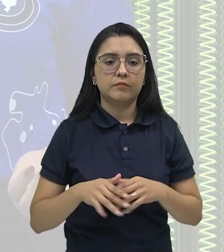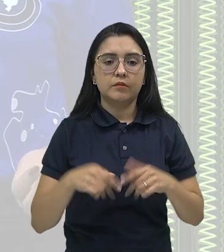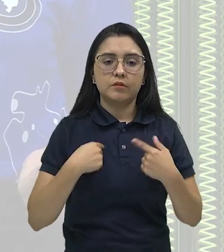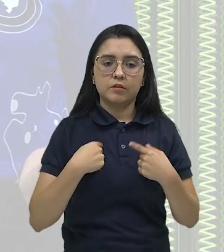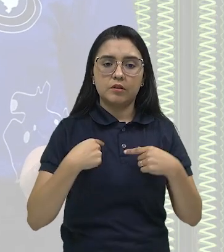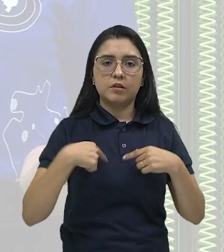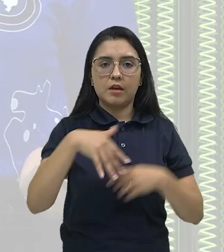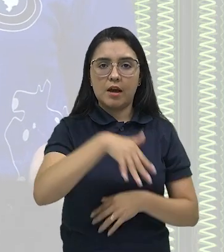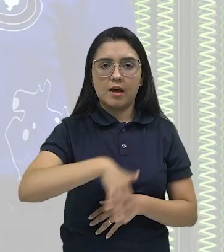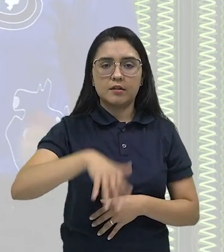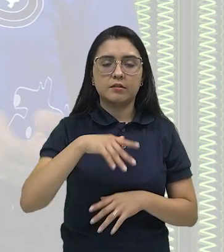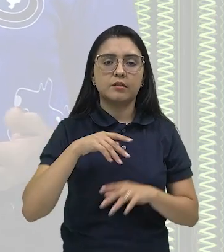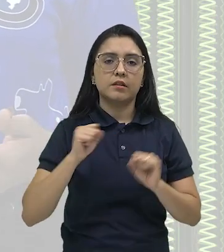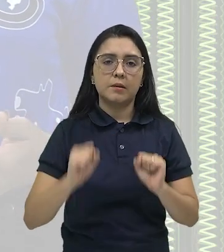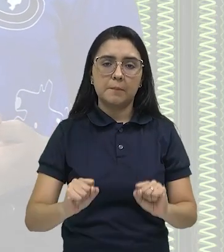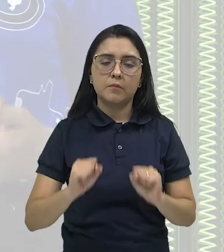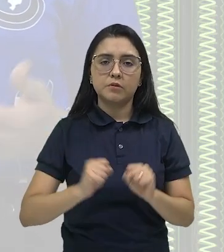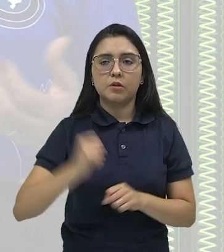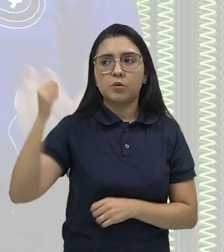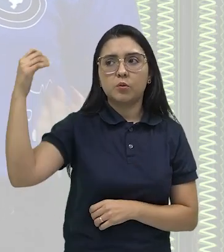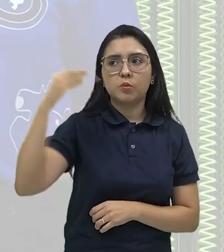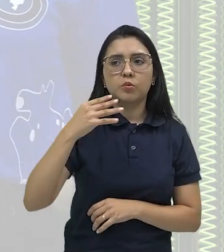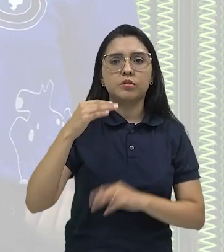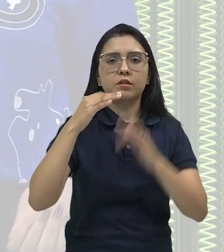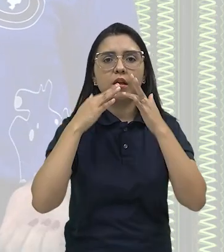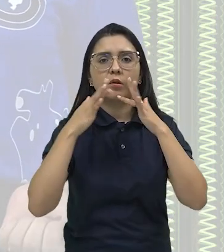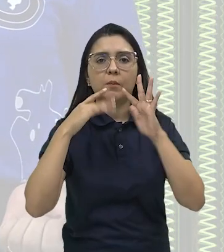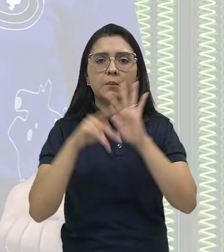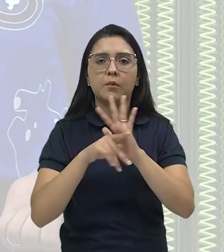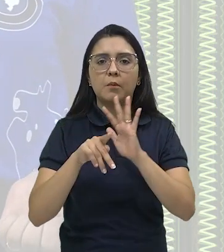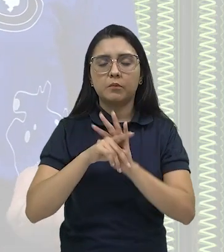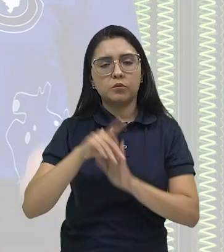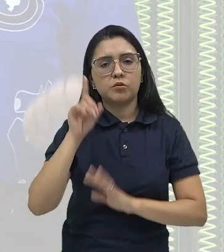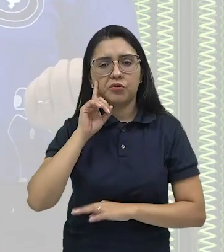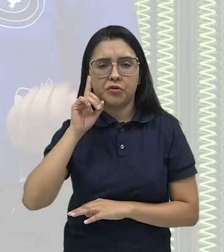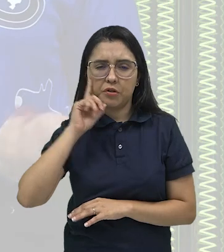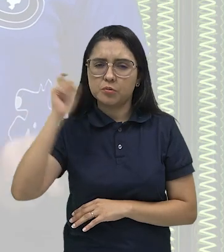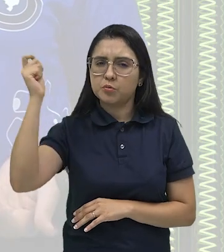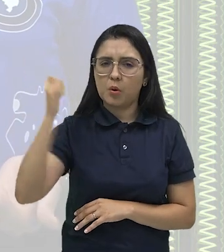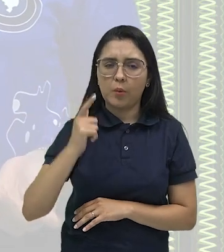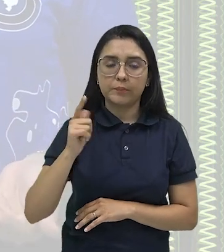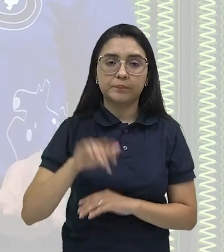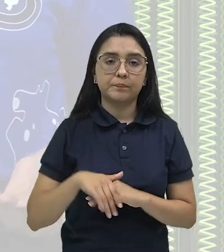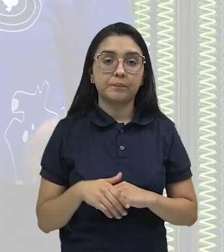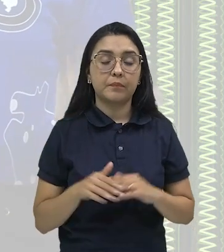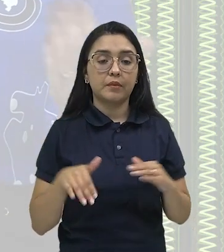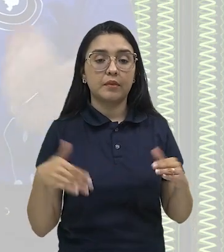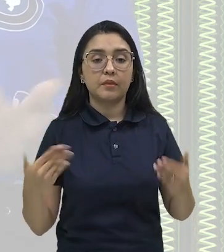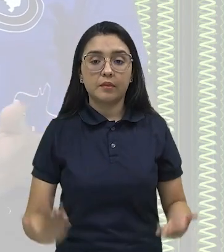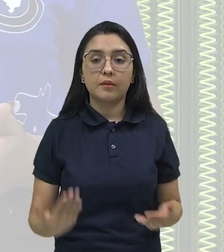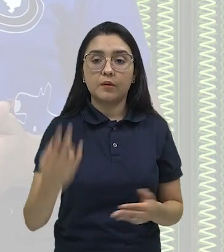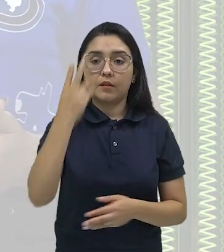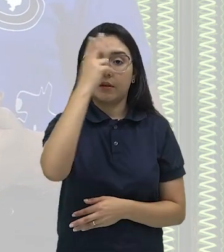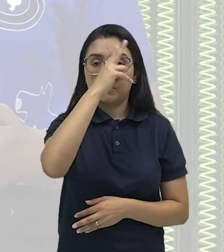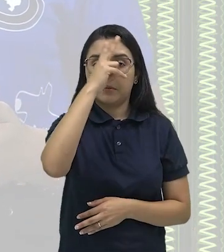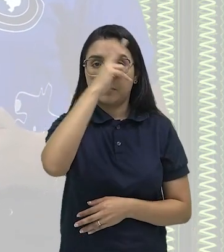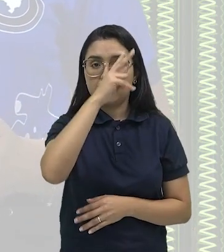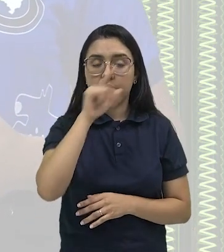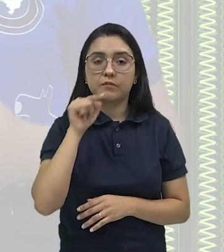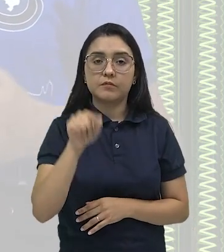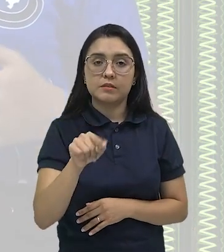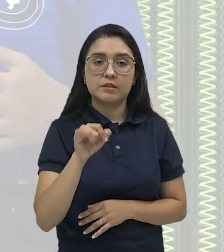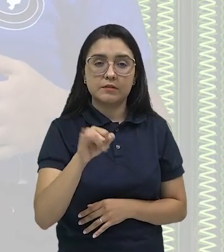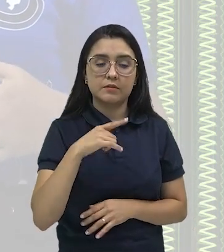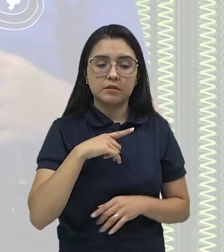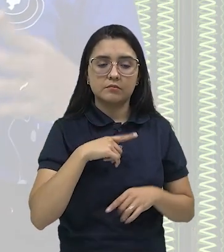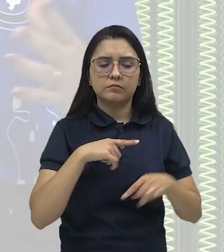que poderiam ser iluminados pela luz natural do dia, Então, vale lembrar aí que quando você está em um